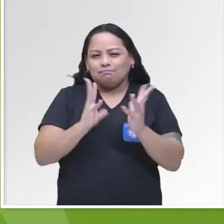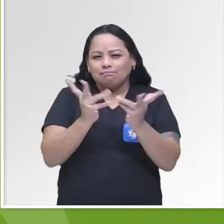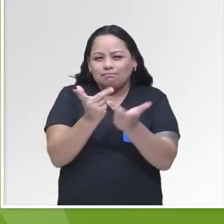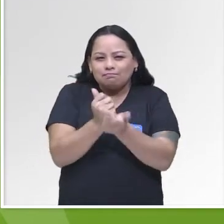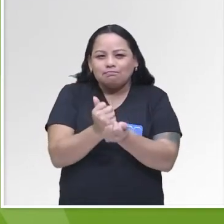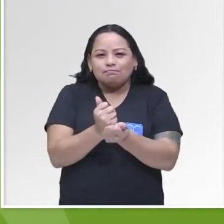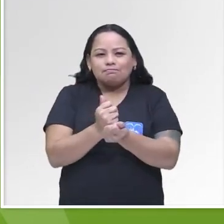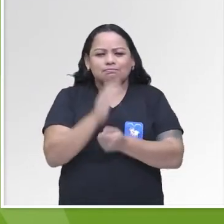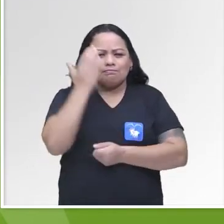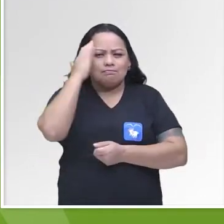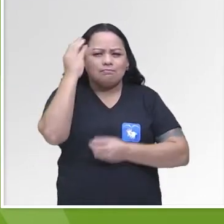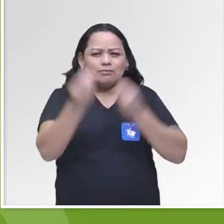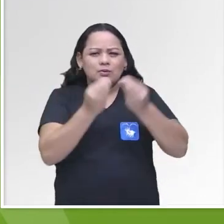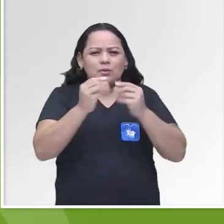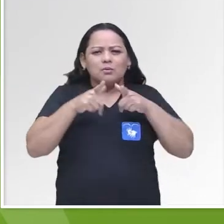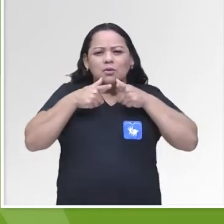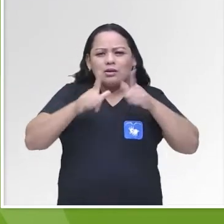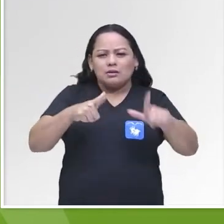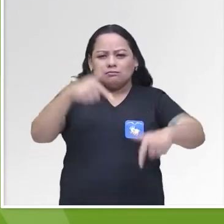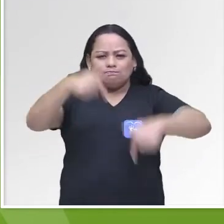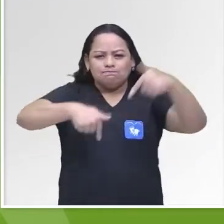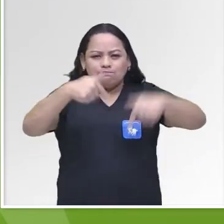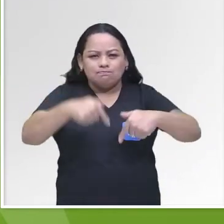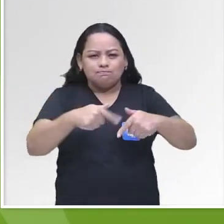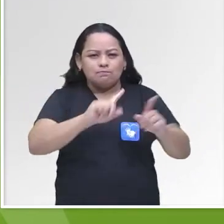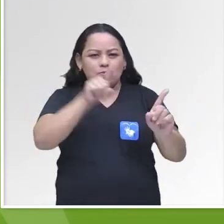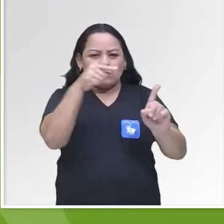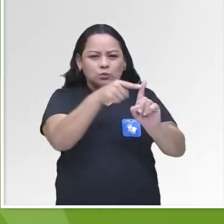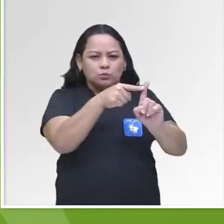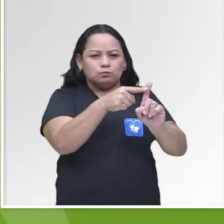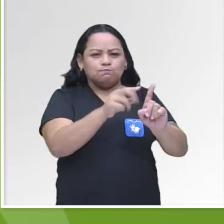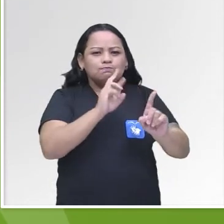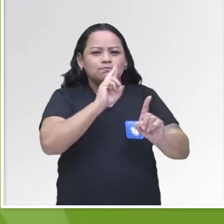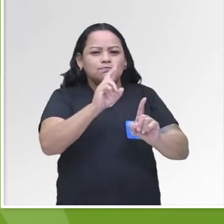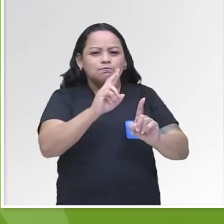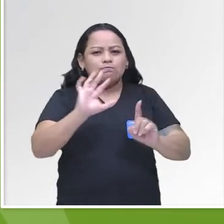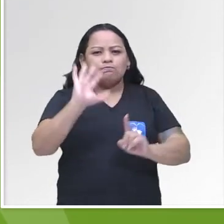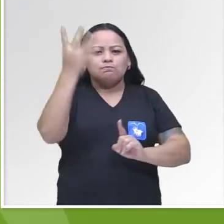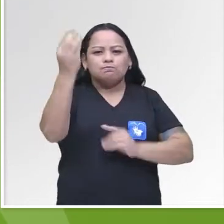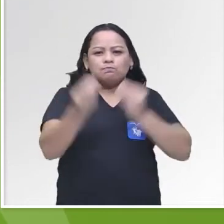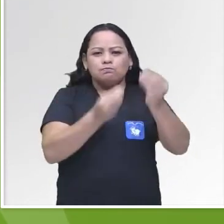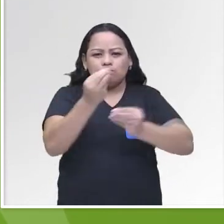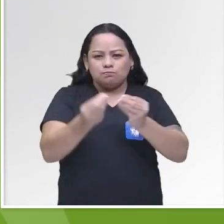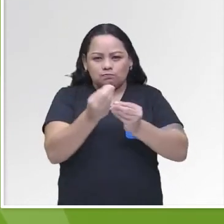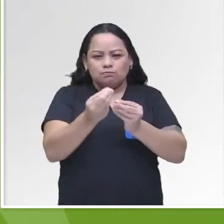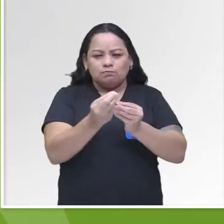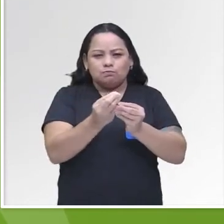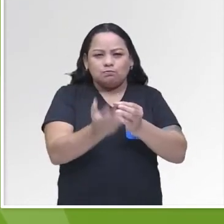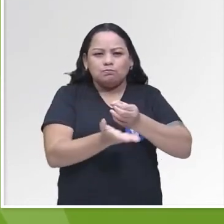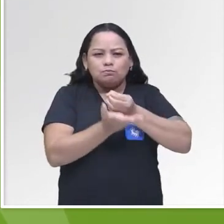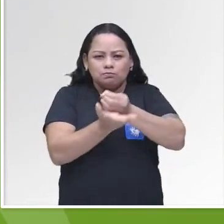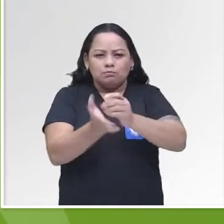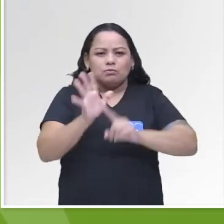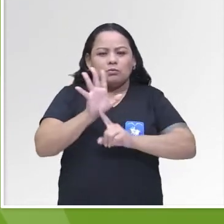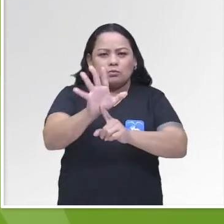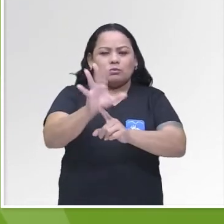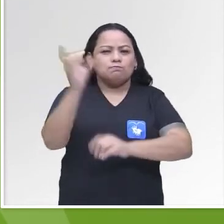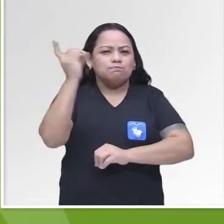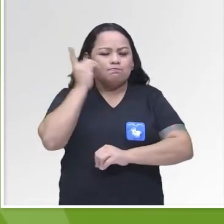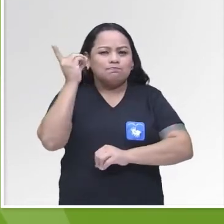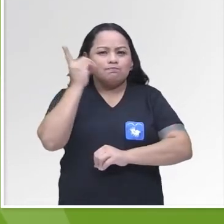Habilidade, compreender a linguagem química com o fim de resolver situações que se apresentam no